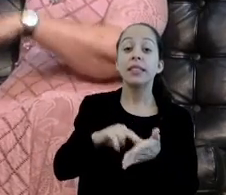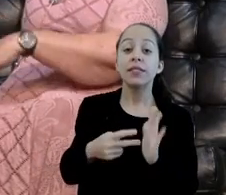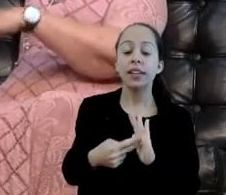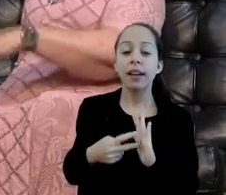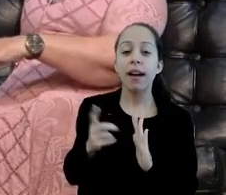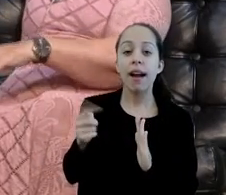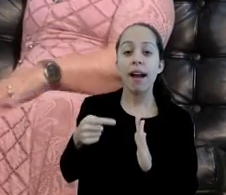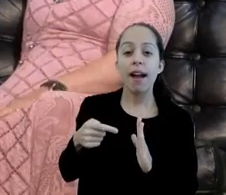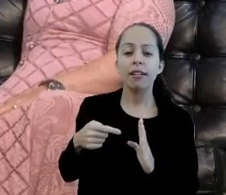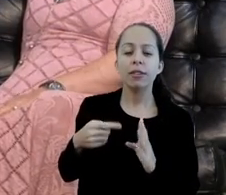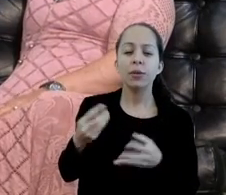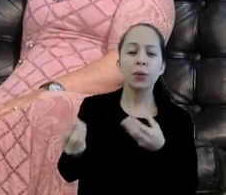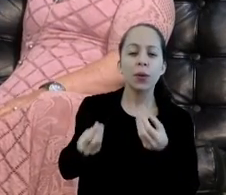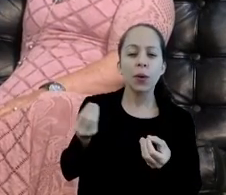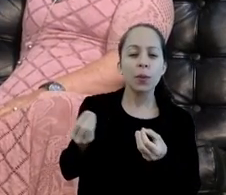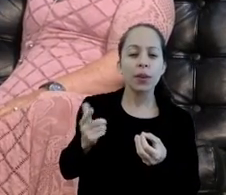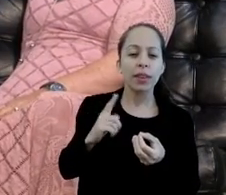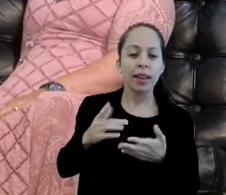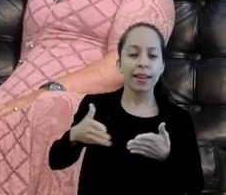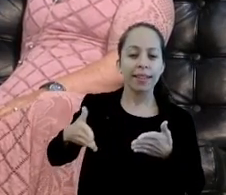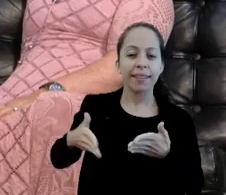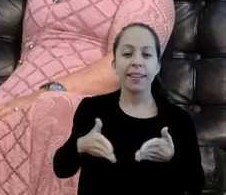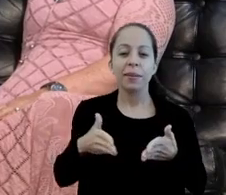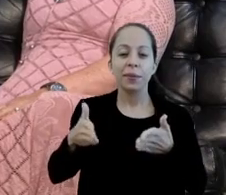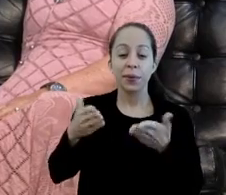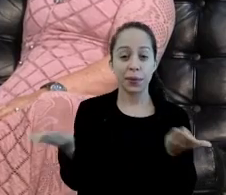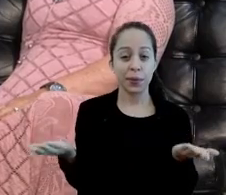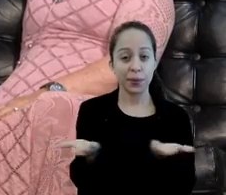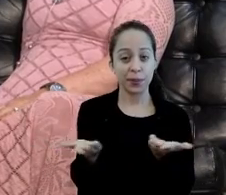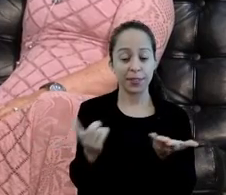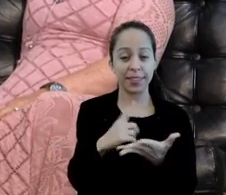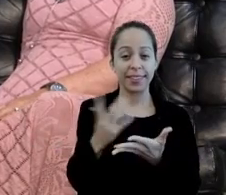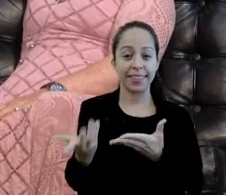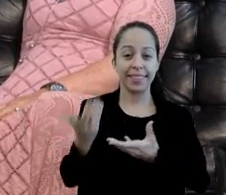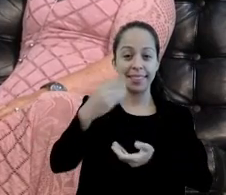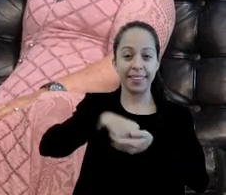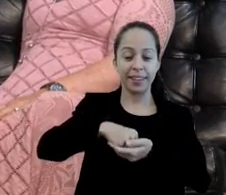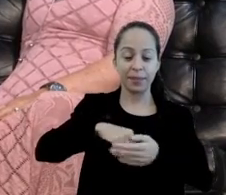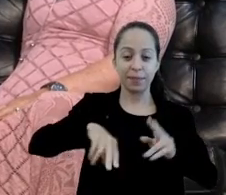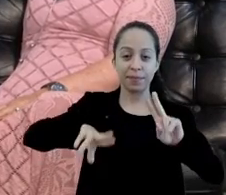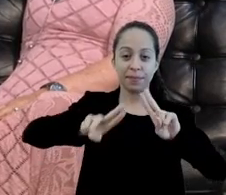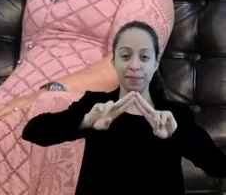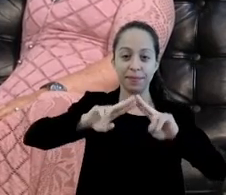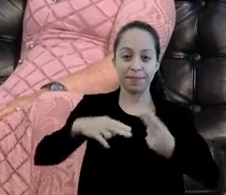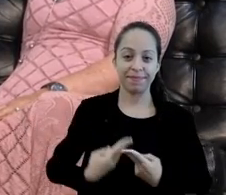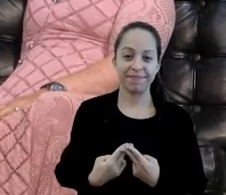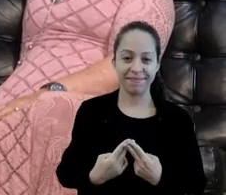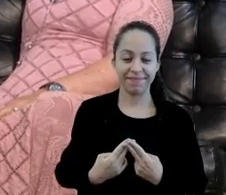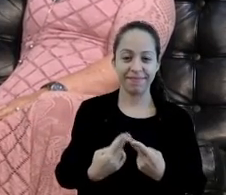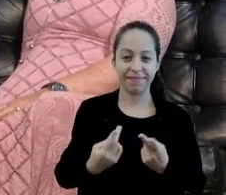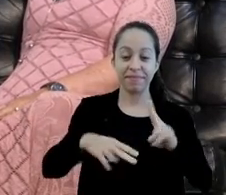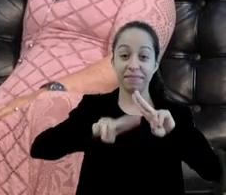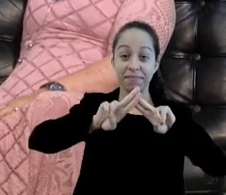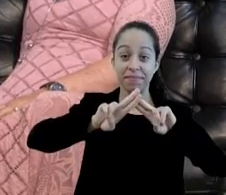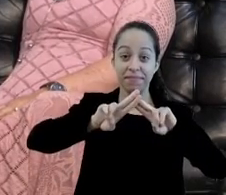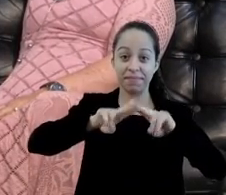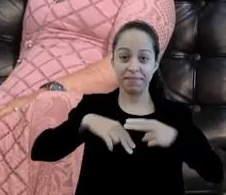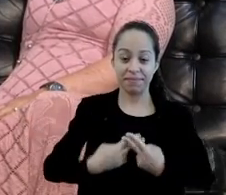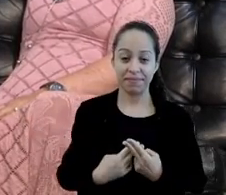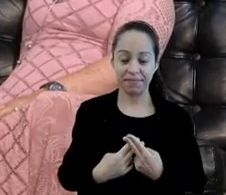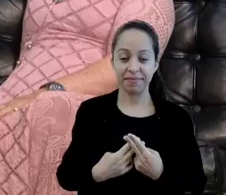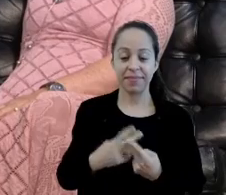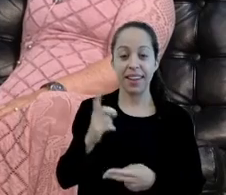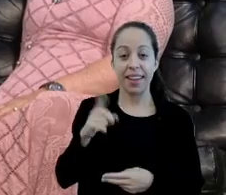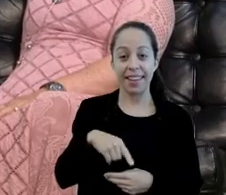está aqui nesse momento na Câmara Legislativa do DF. Onde eu estou, ela está também.